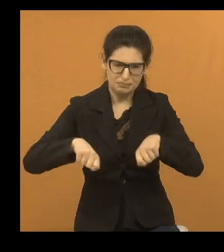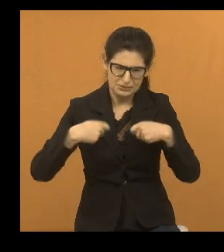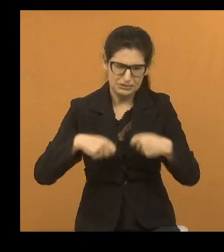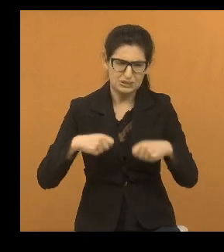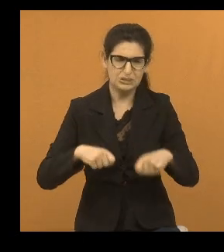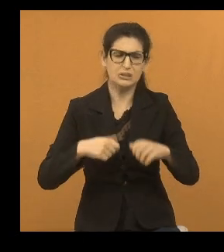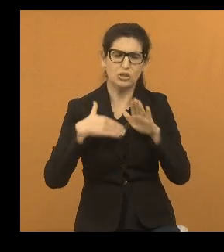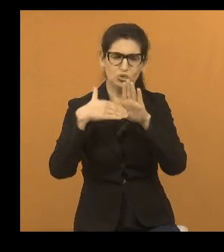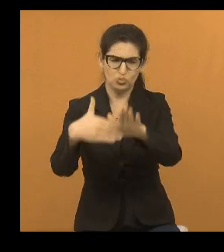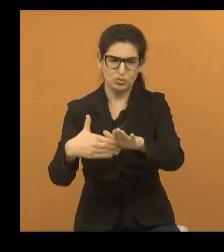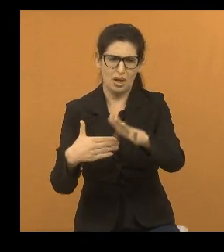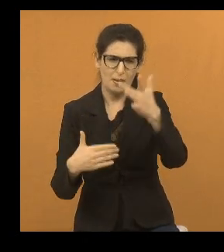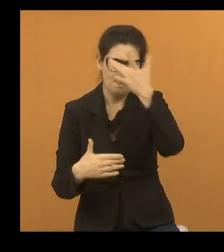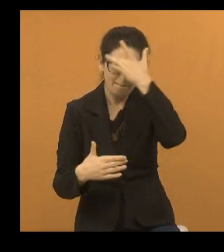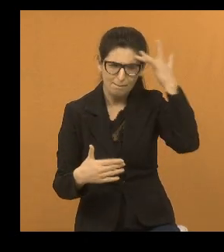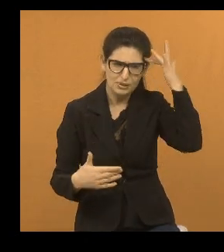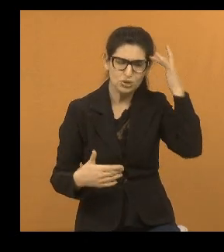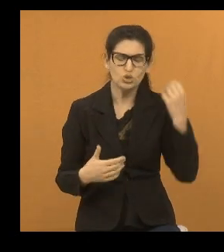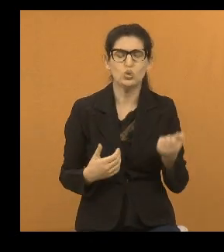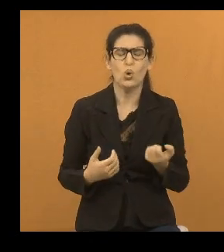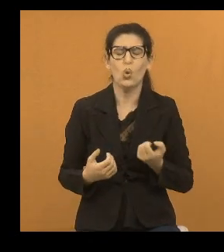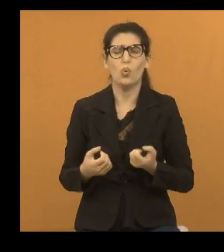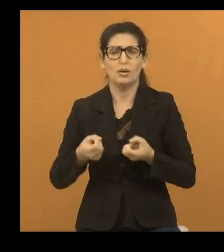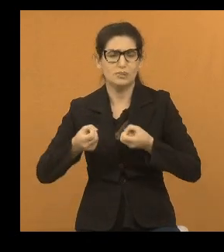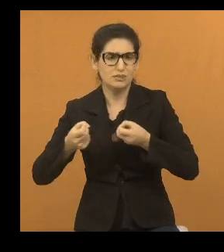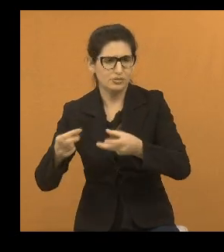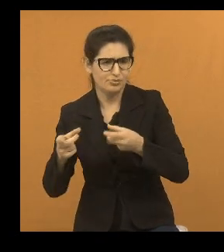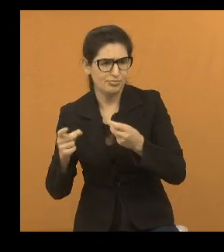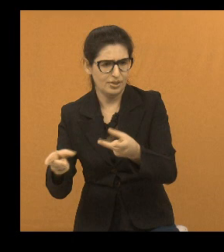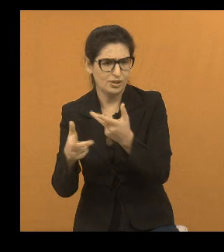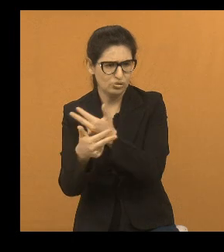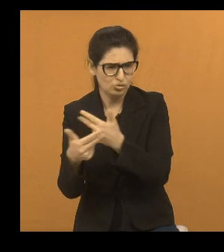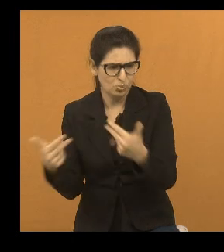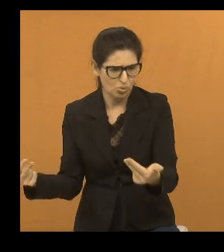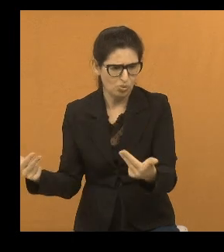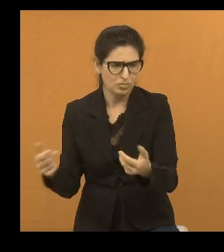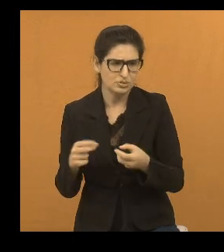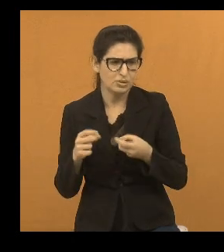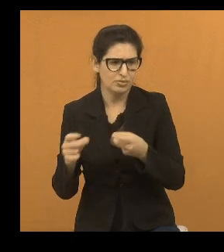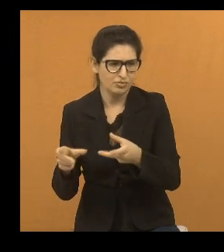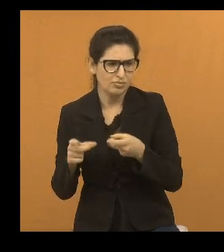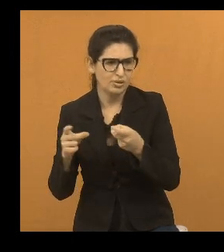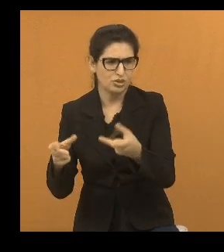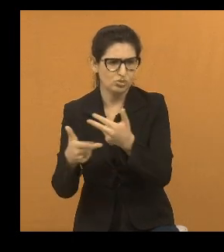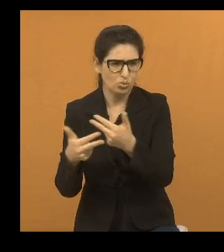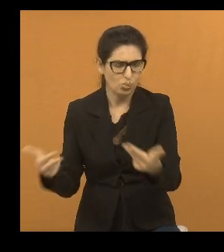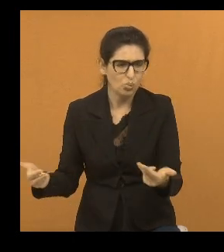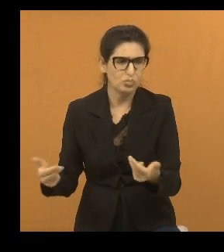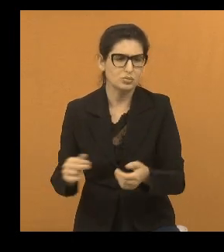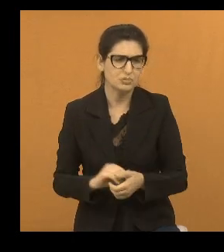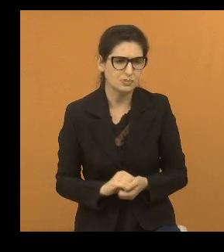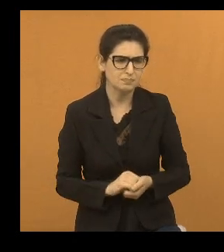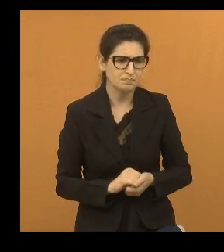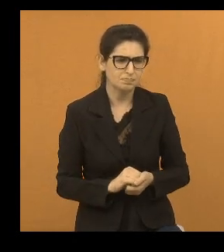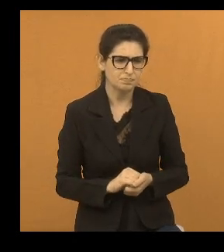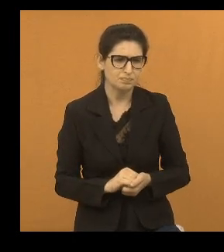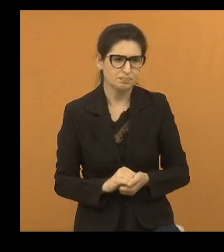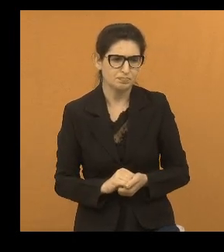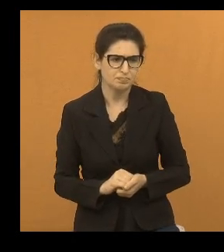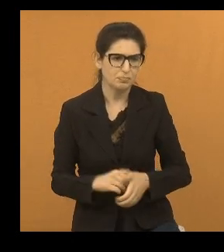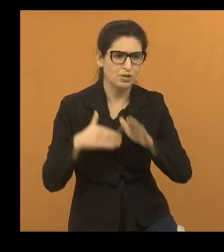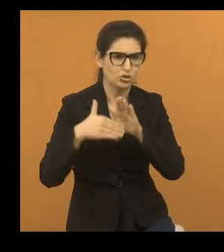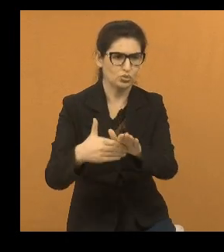pequeno produtor e a agricultura familiar, fomentando o desenvolvimento socioeconômico e